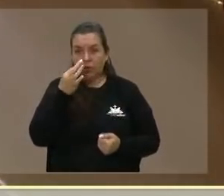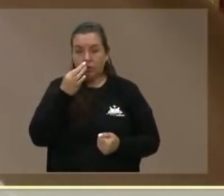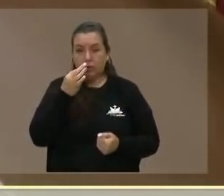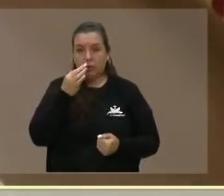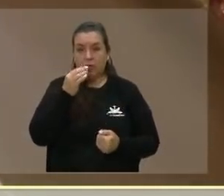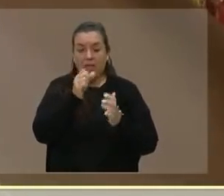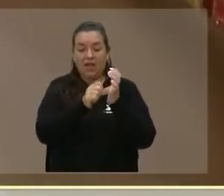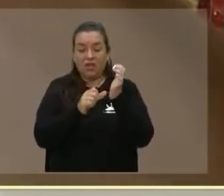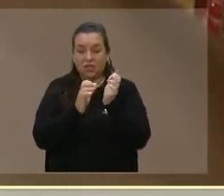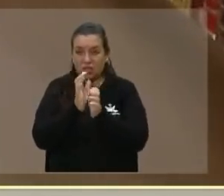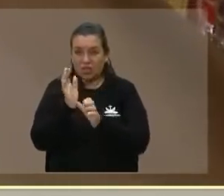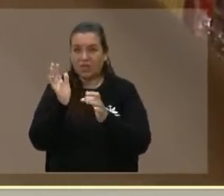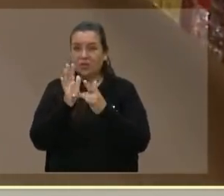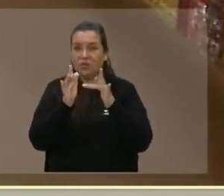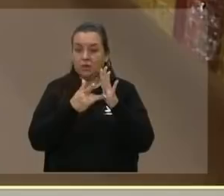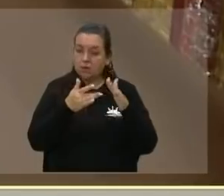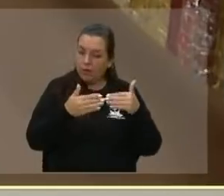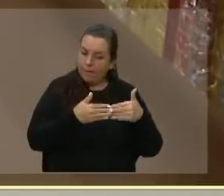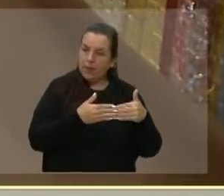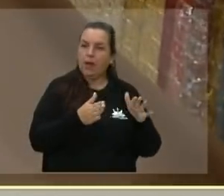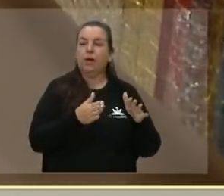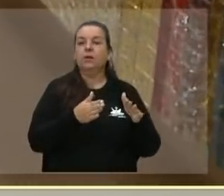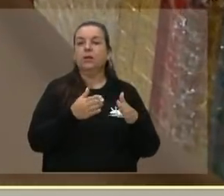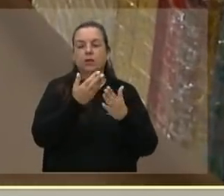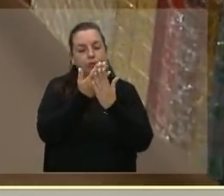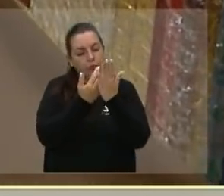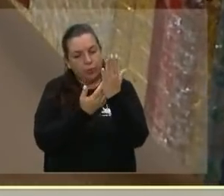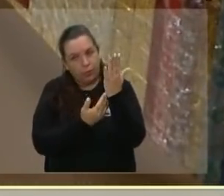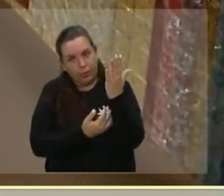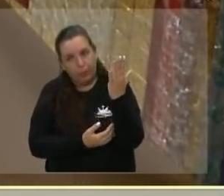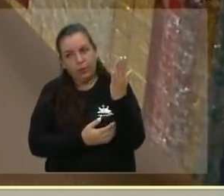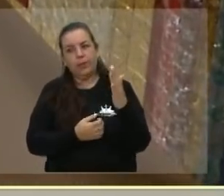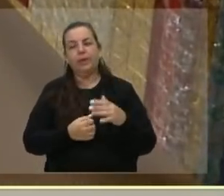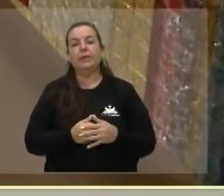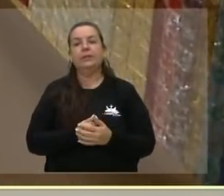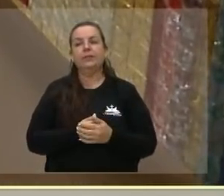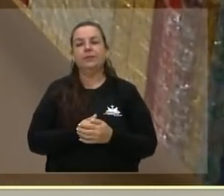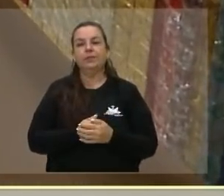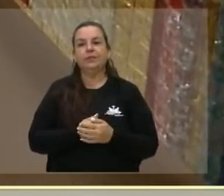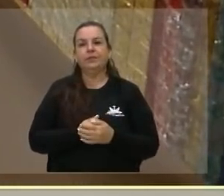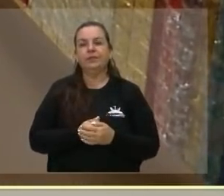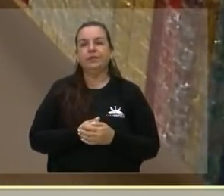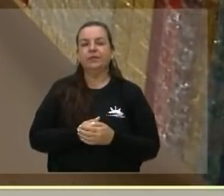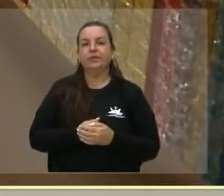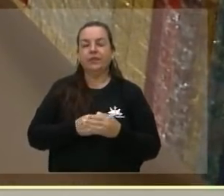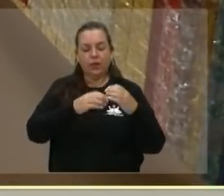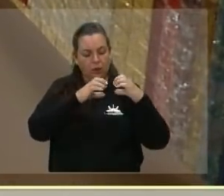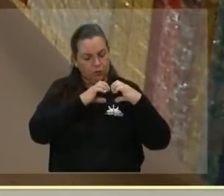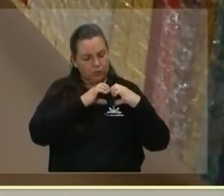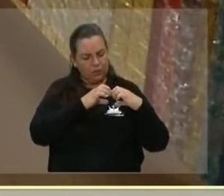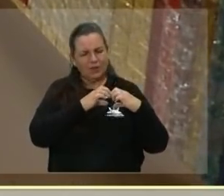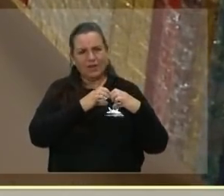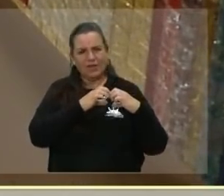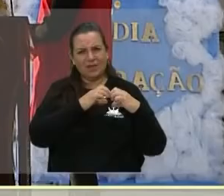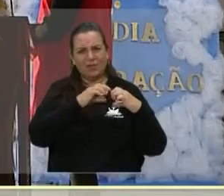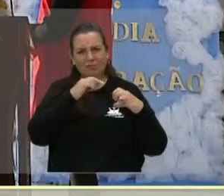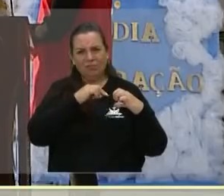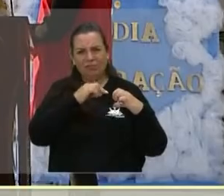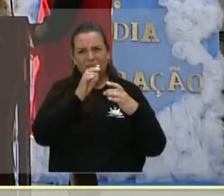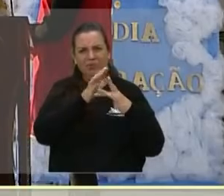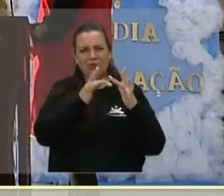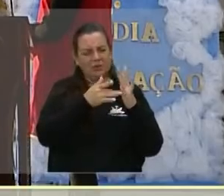cristo estão abertas sangrando o seu coração está sangrando